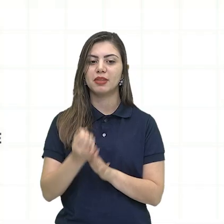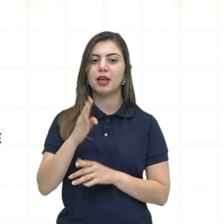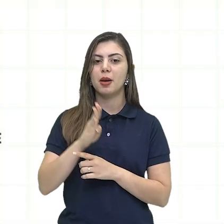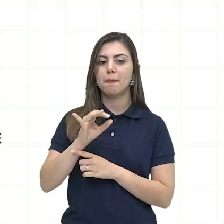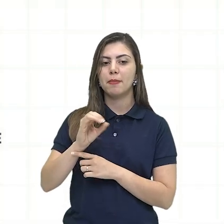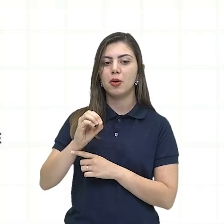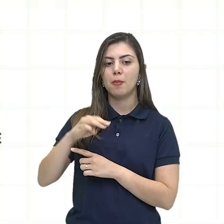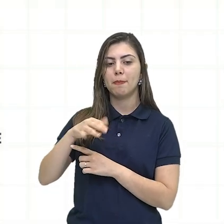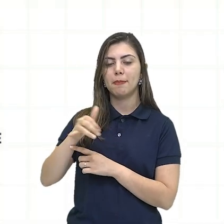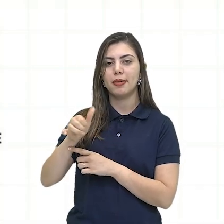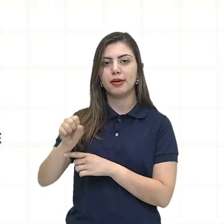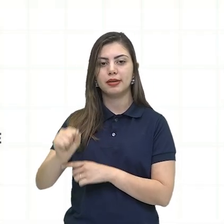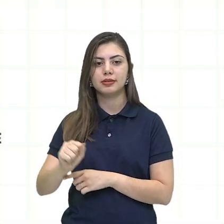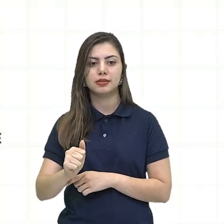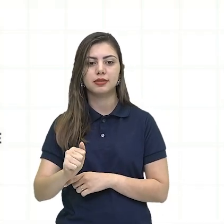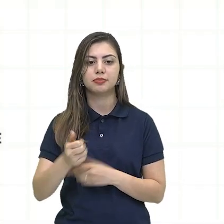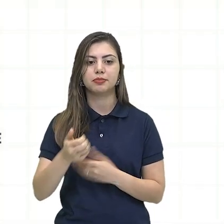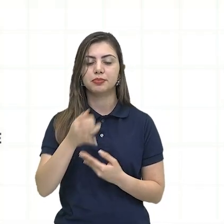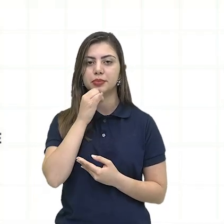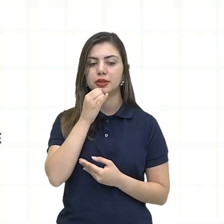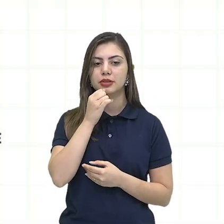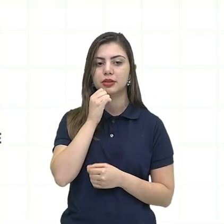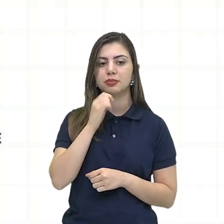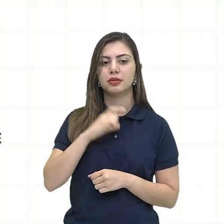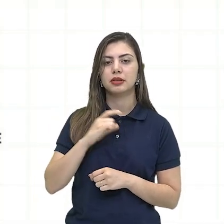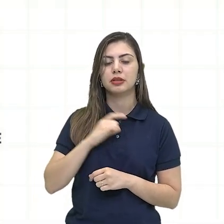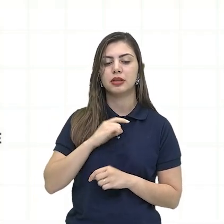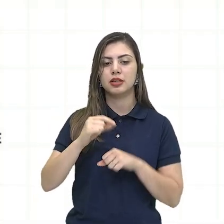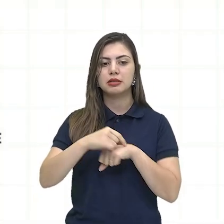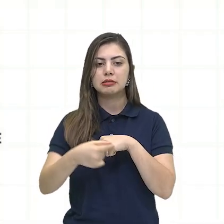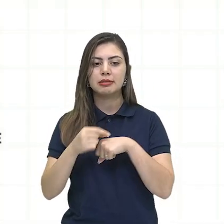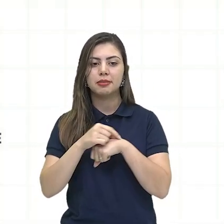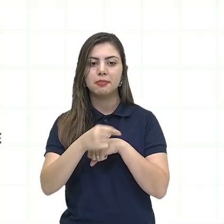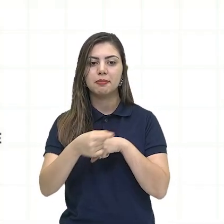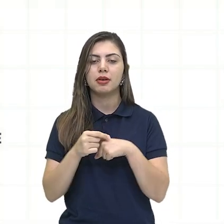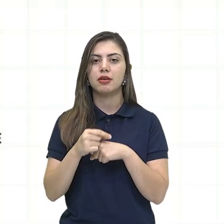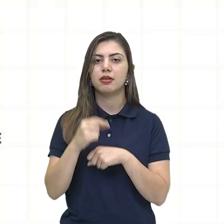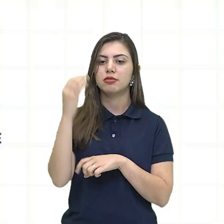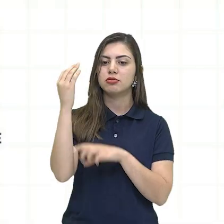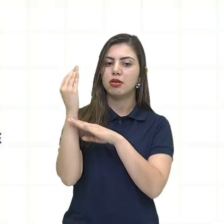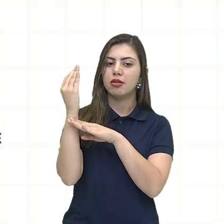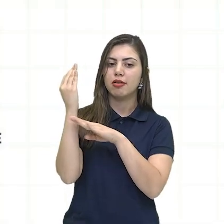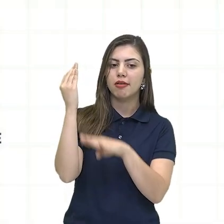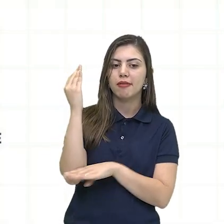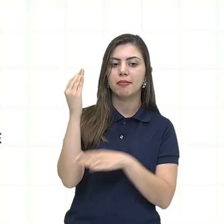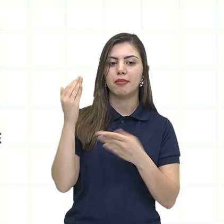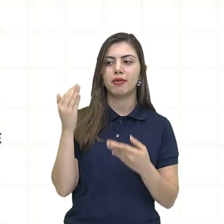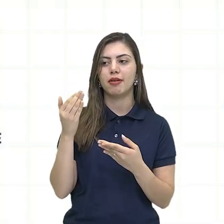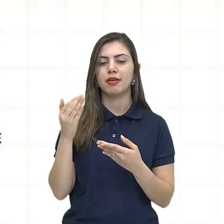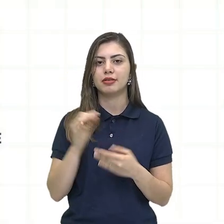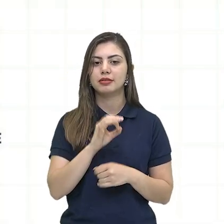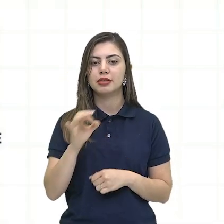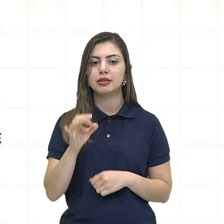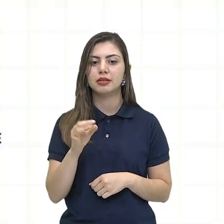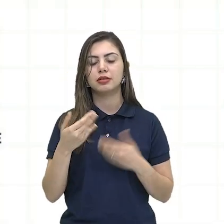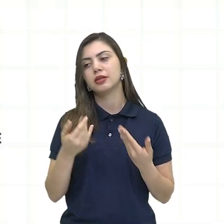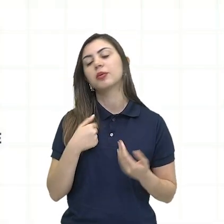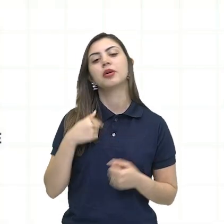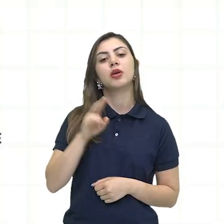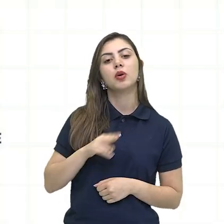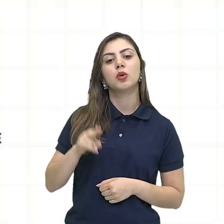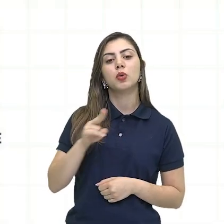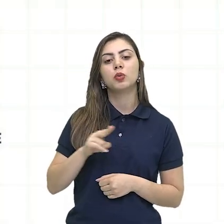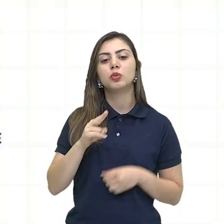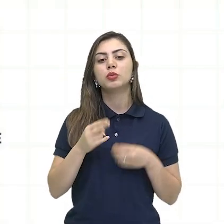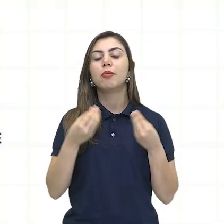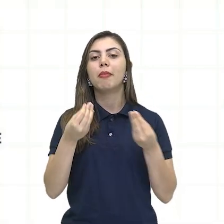biomassa como cascas, sementes, galhos. Eu utilizo, né,